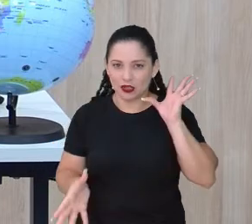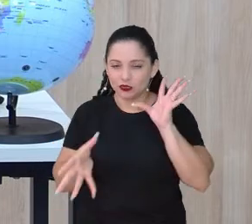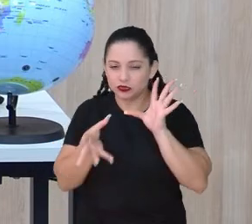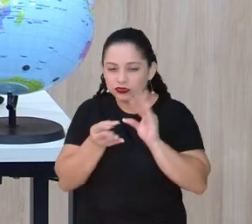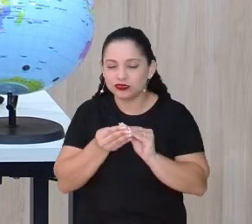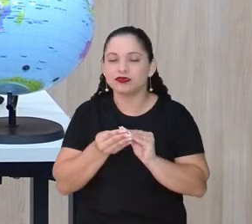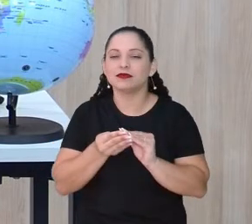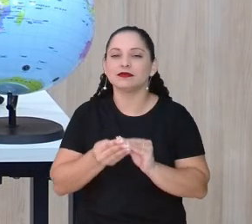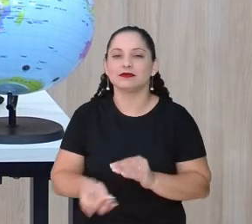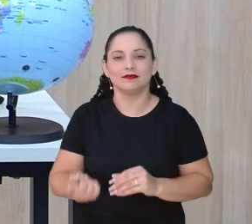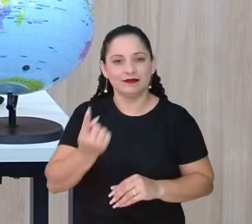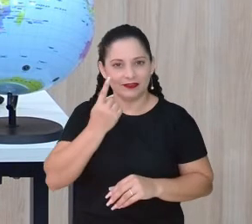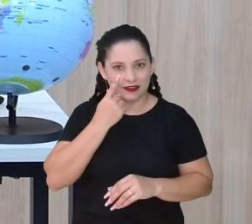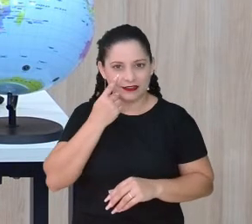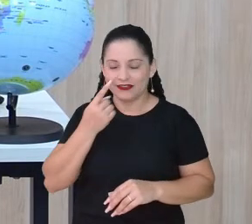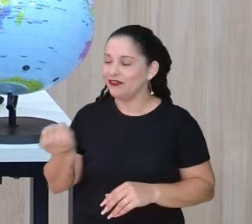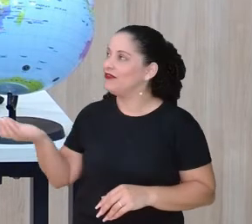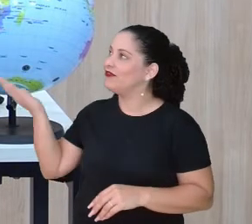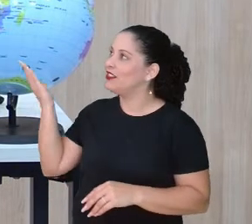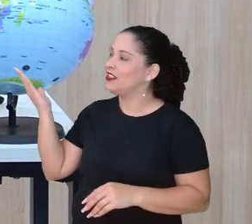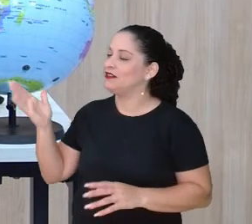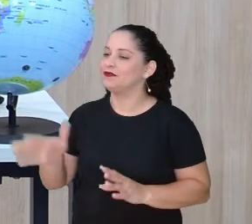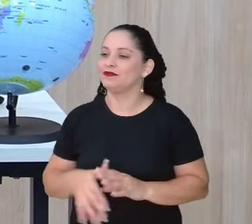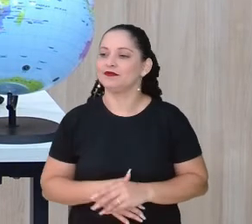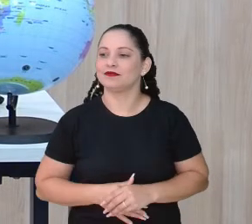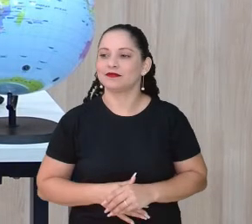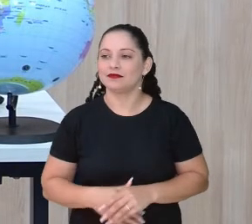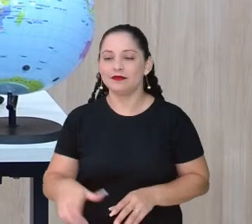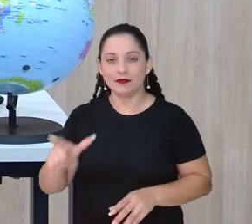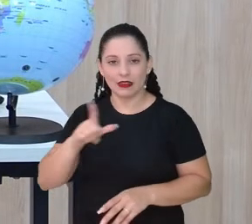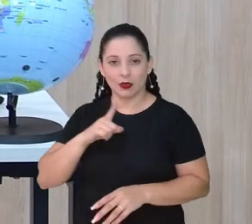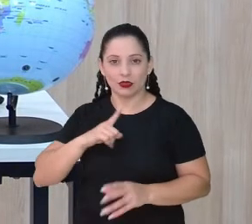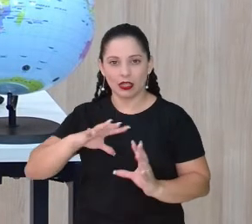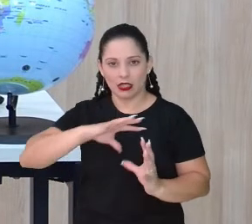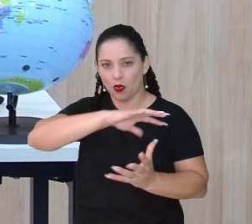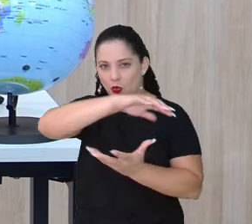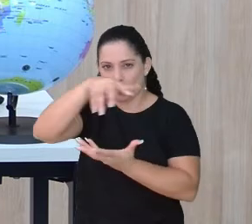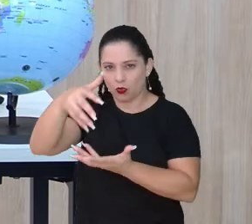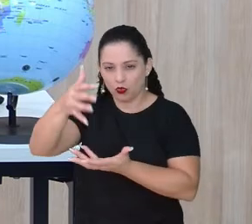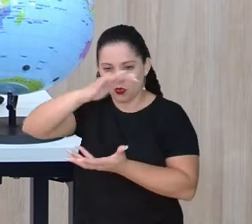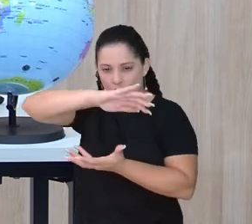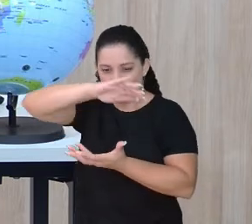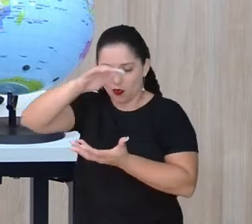reduzido. Olha aqui. Então, eu tenho a crosta terrestre,